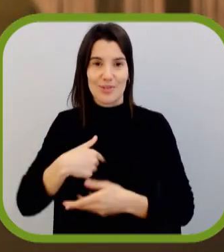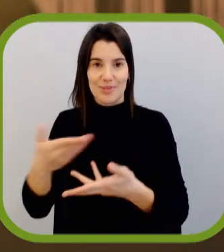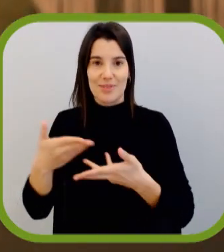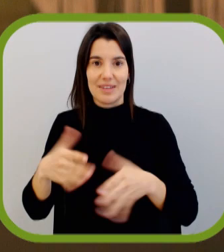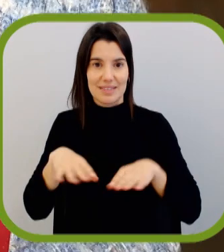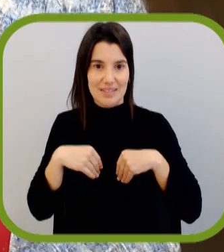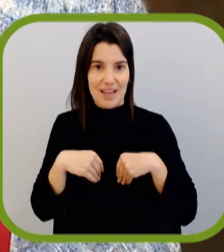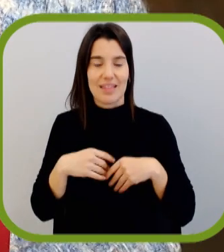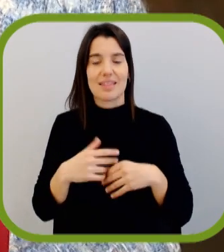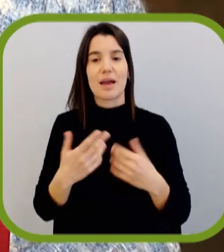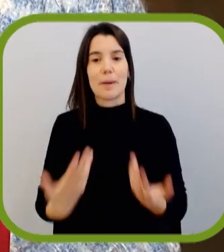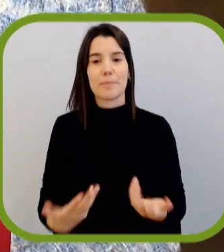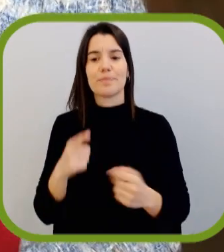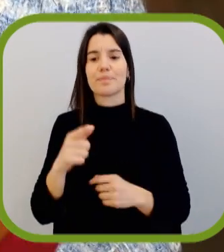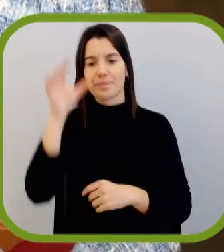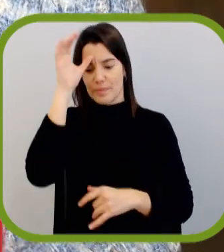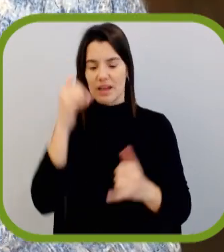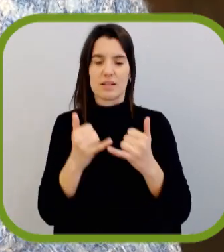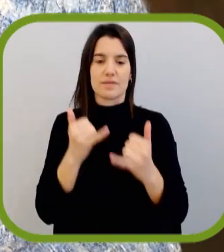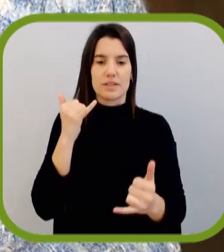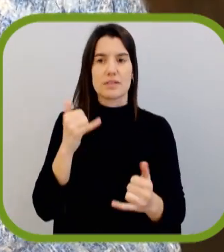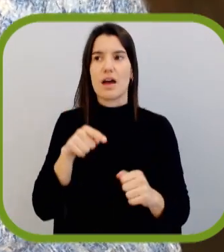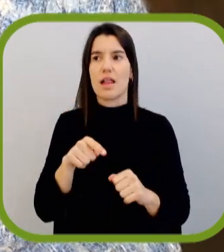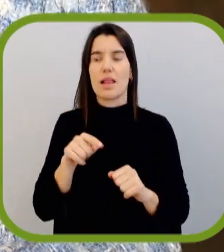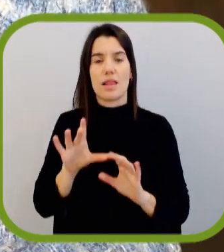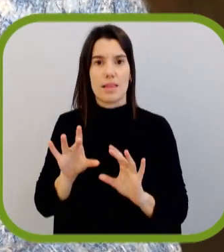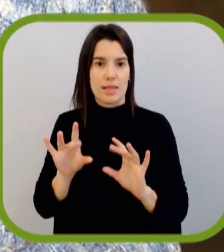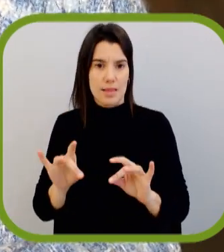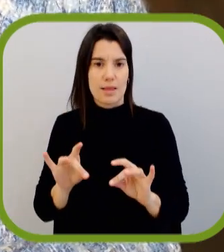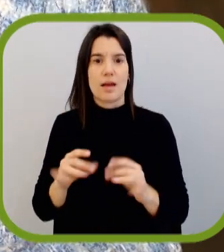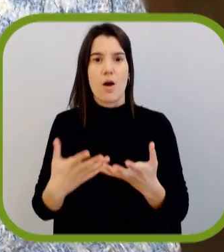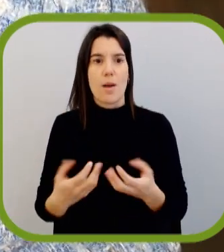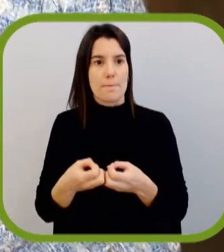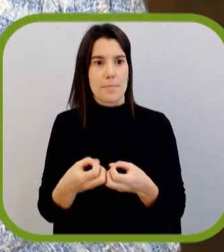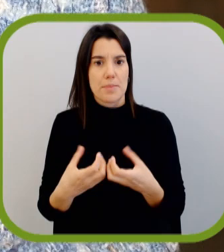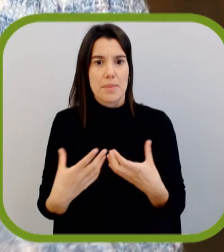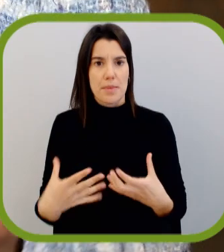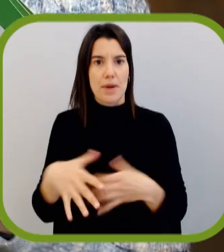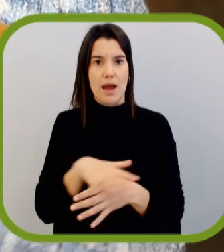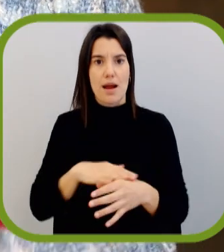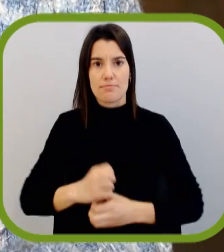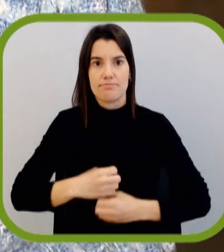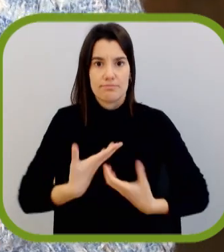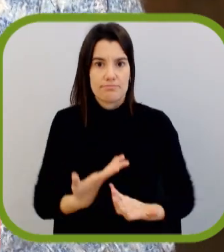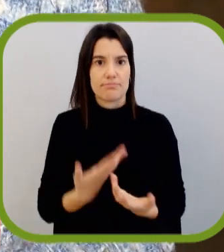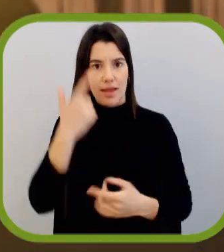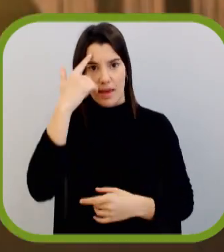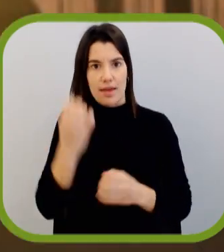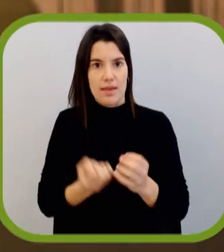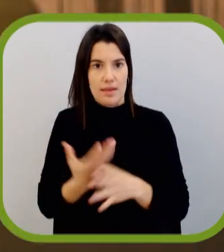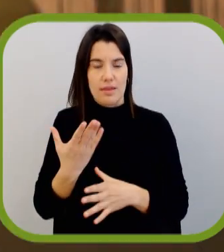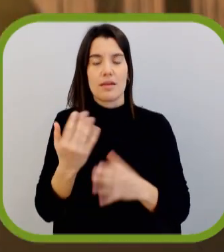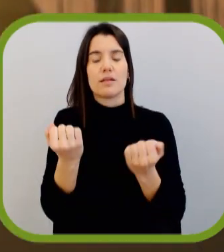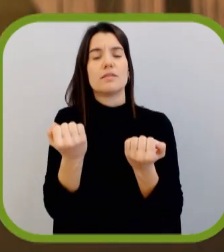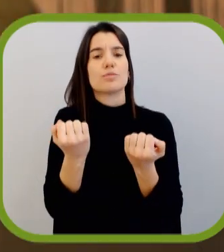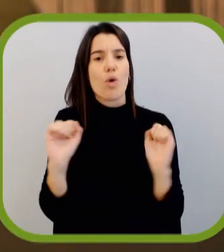nosso convite. A interseção da inteligência artificial tem progressivamente conquistado espaço no meio da expressão criativa. No